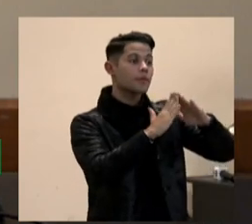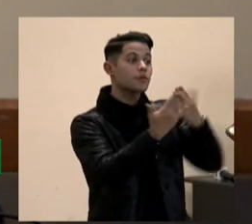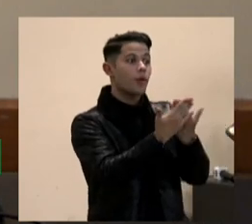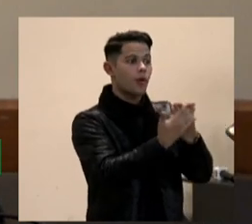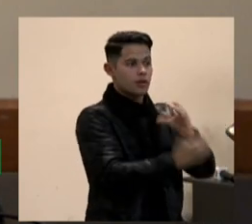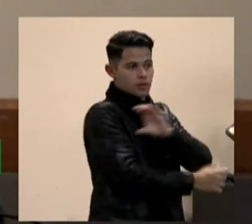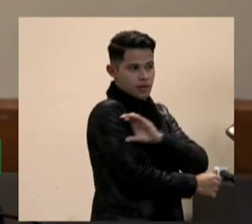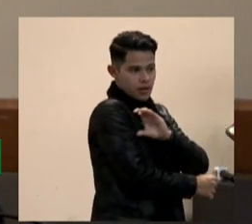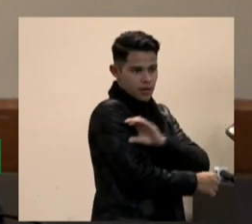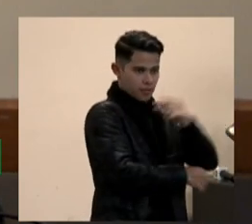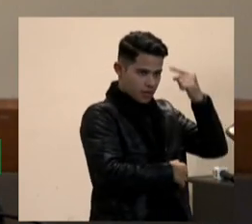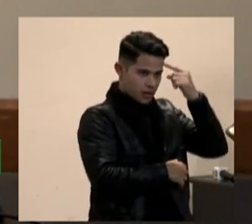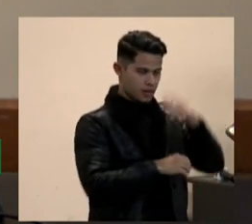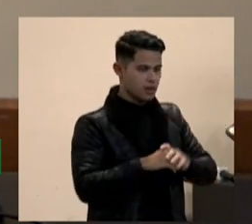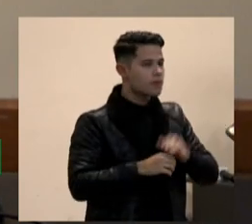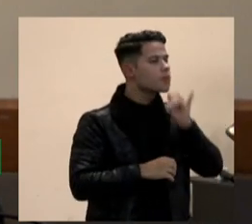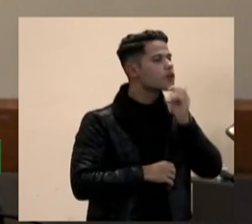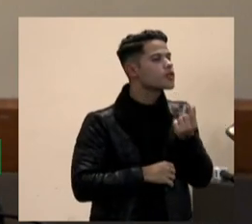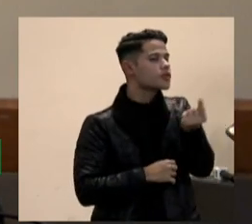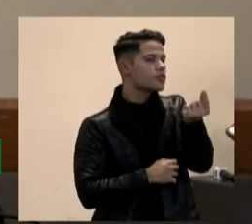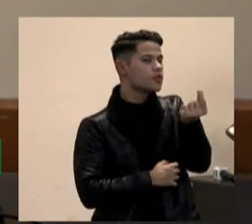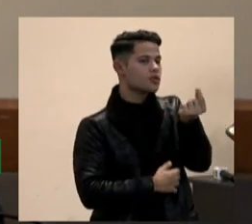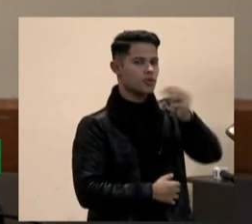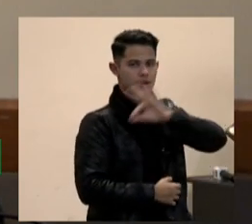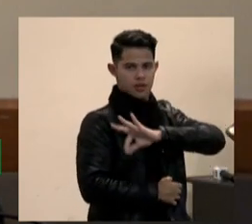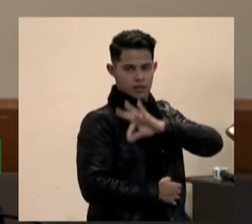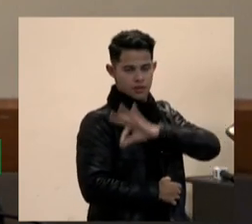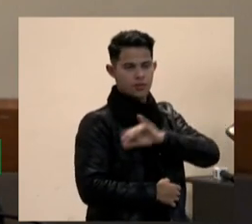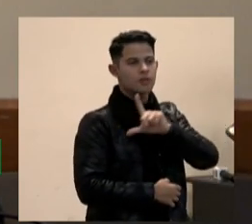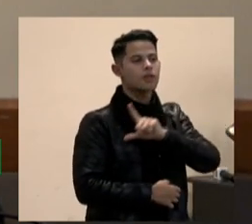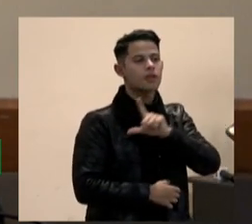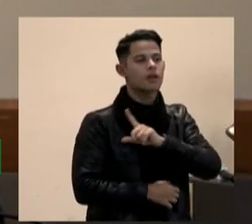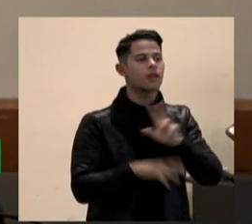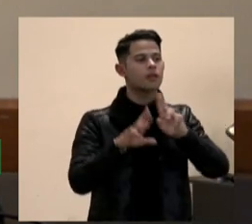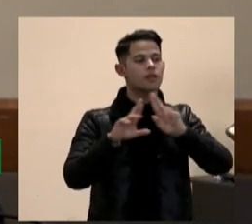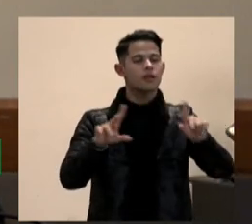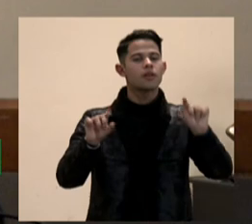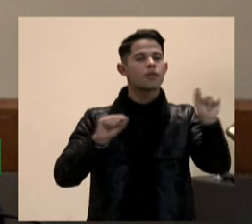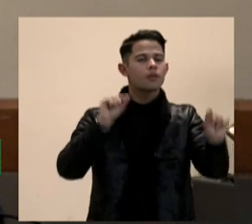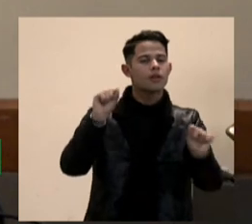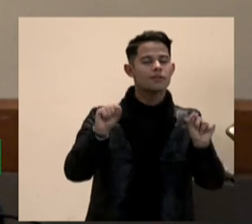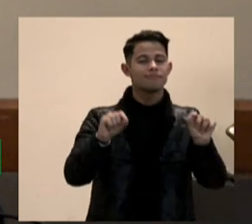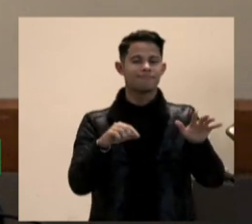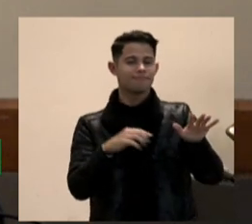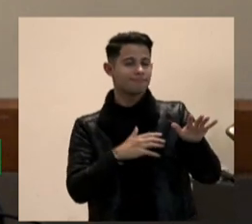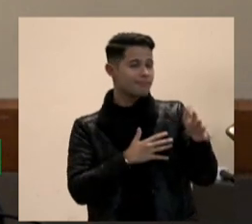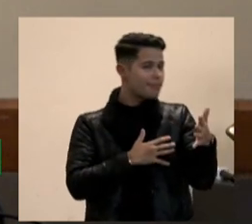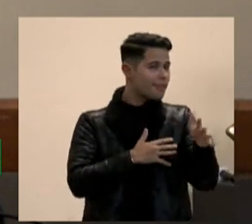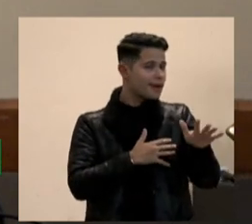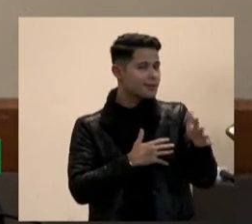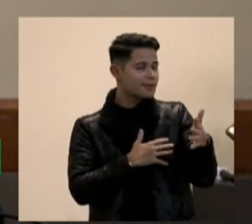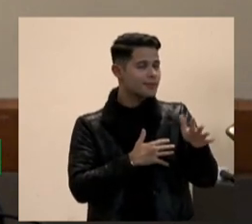No ponto de vista da renda, a gente vai ter uma diferença de mais ou menos, né,